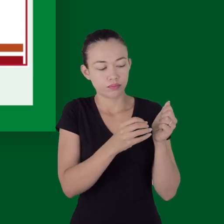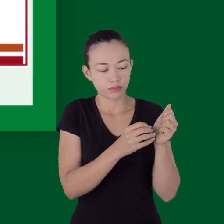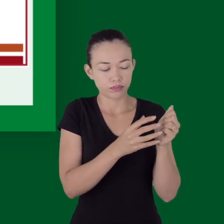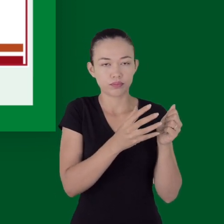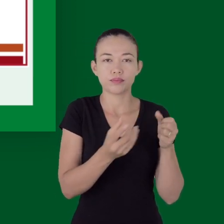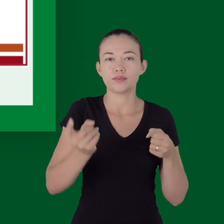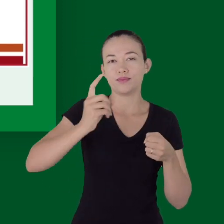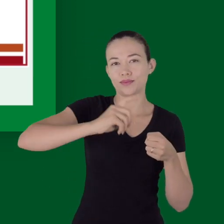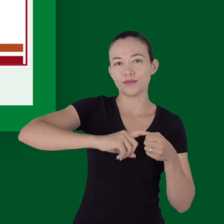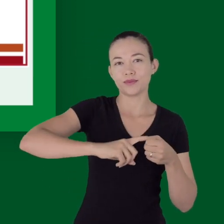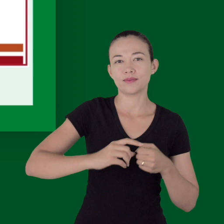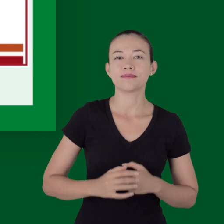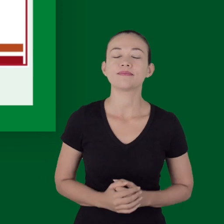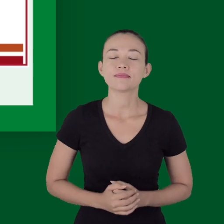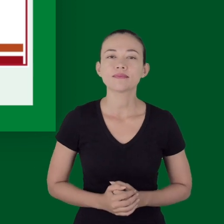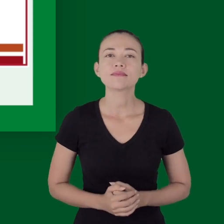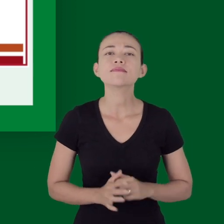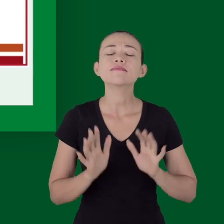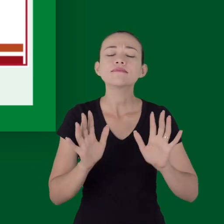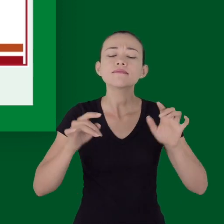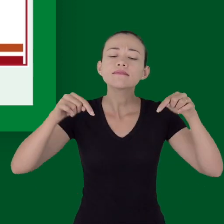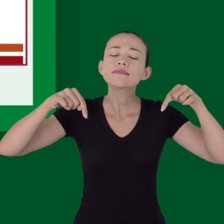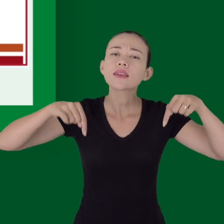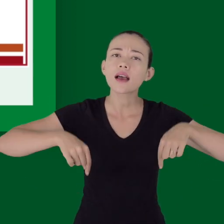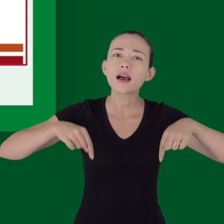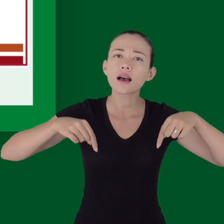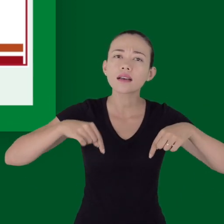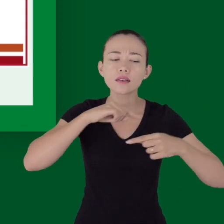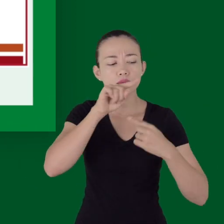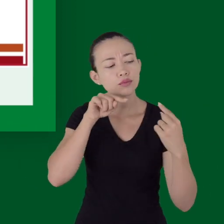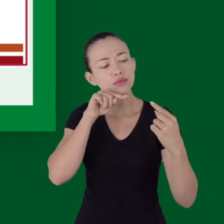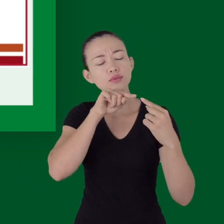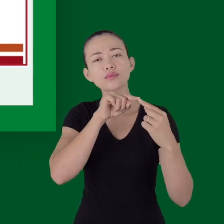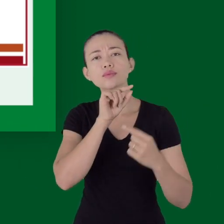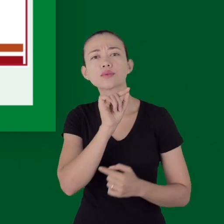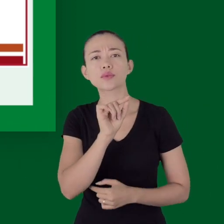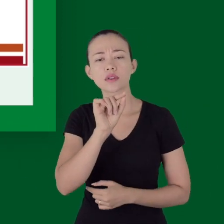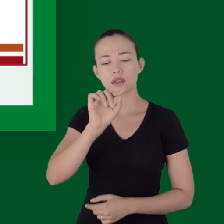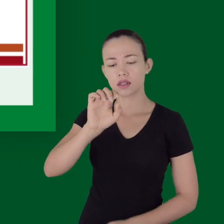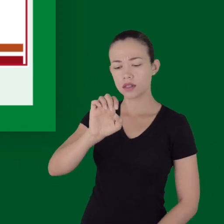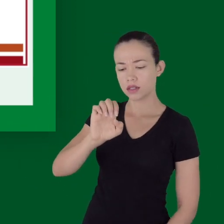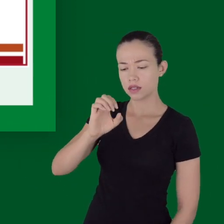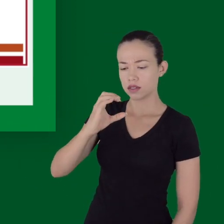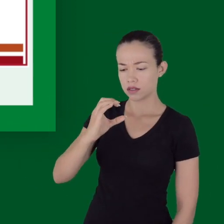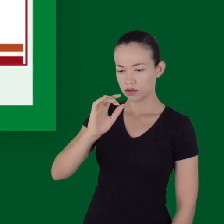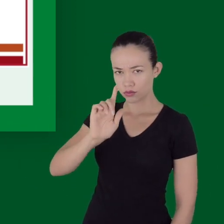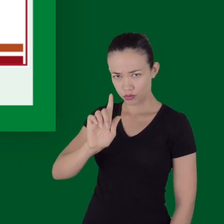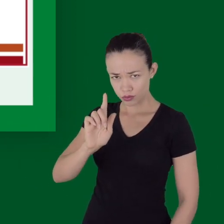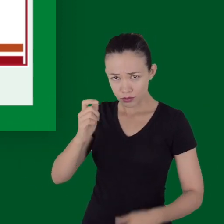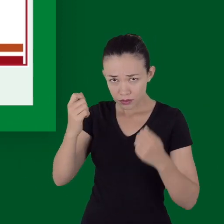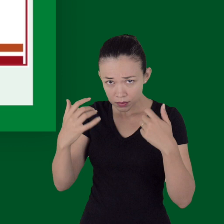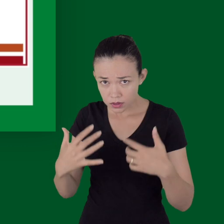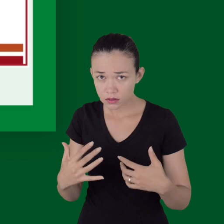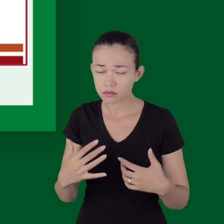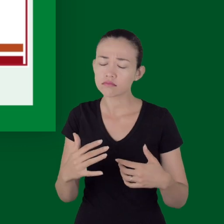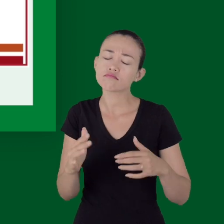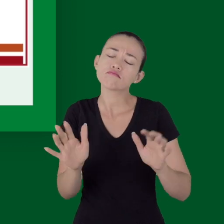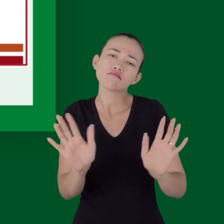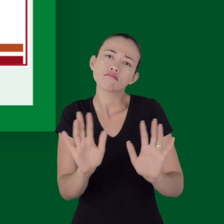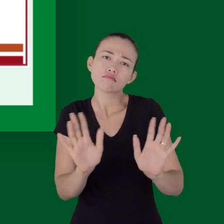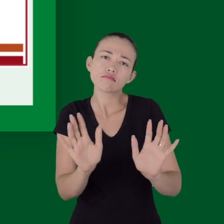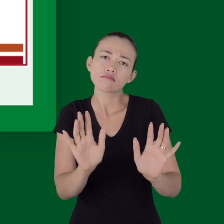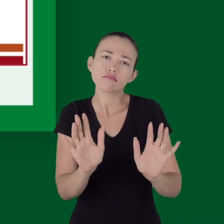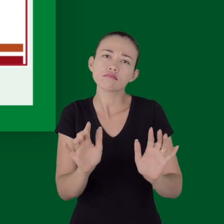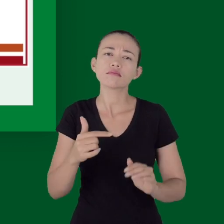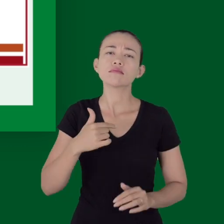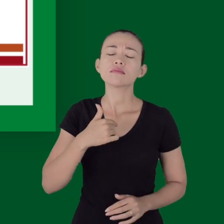sobre o eletro, né? Eu vou só fazer uma revisão básica para a gente, na verdade, conseguir identificar se é uma BRAD ou